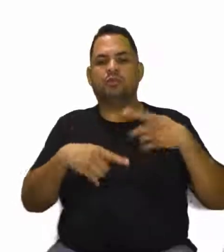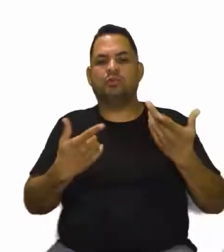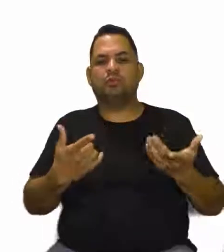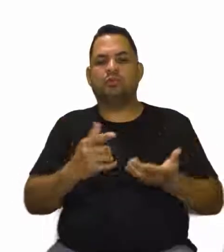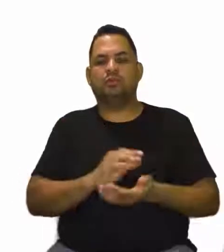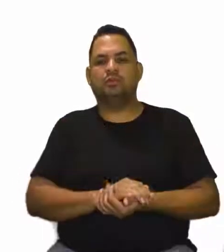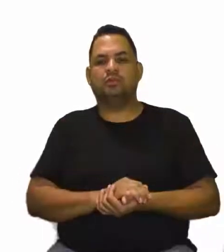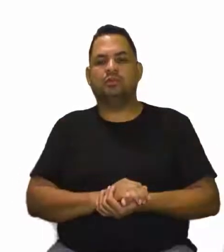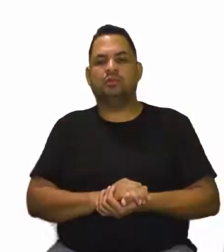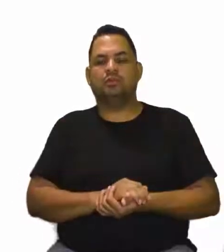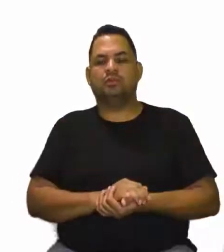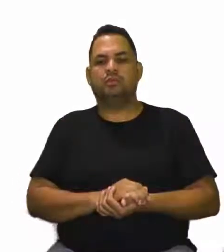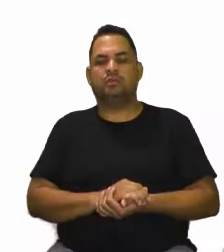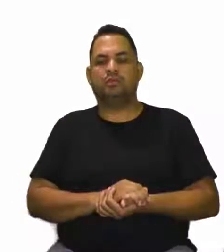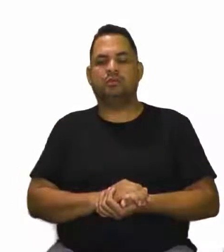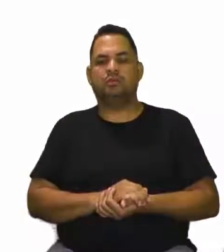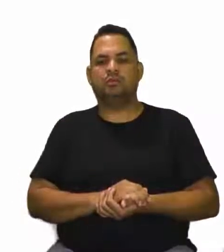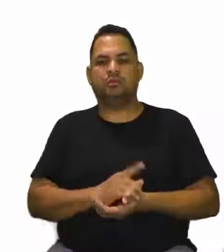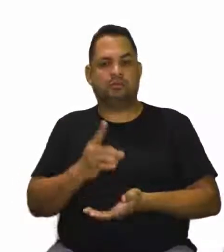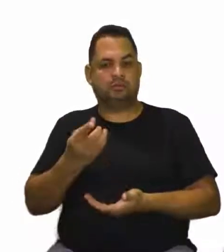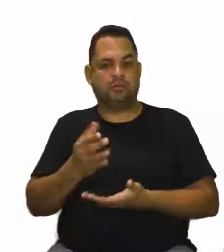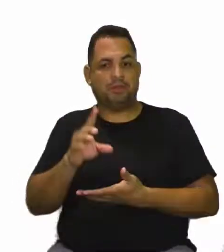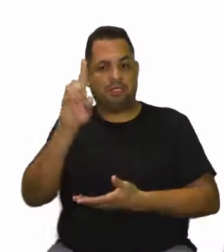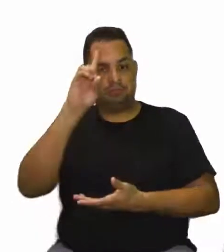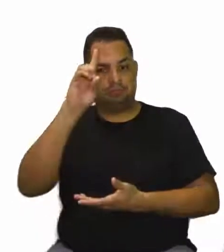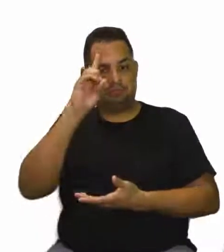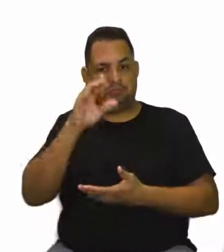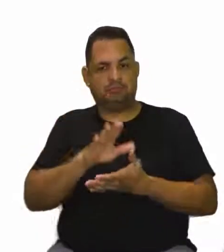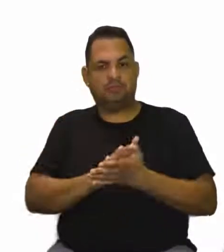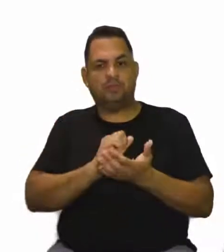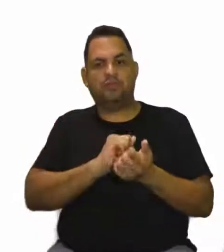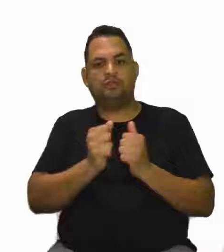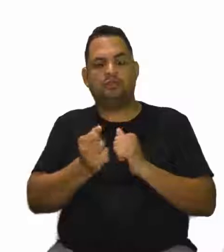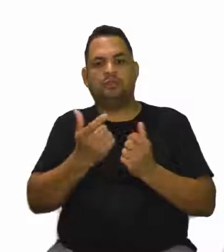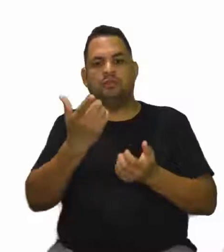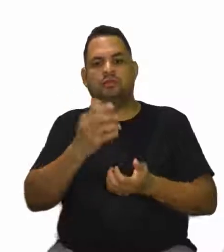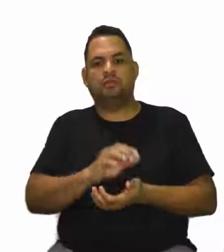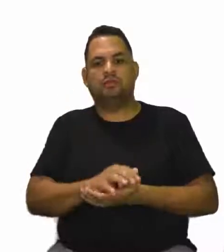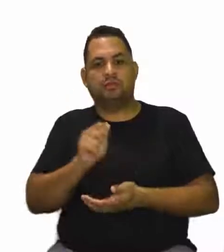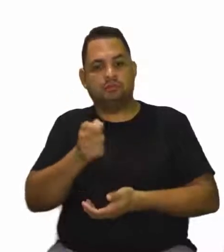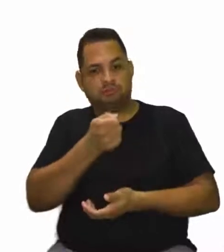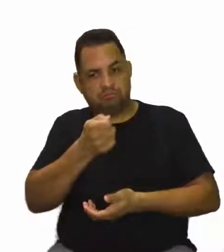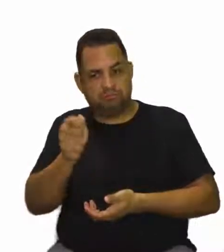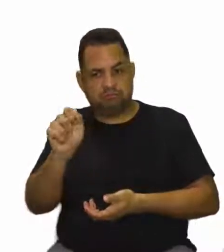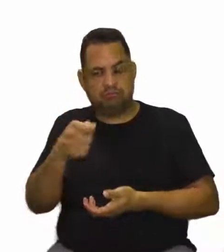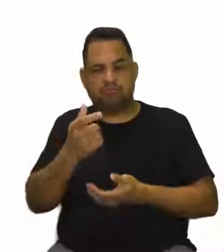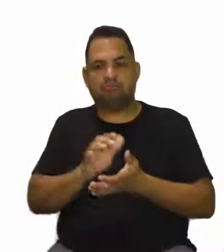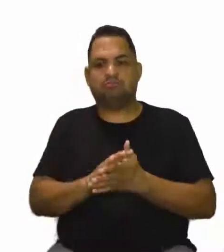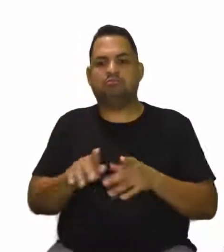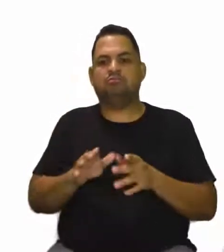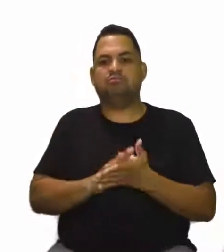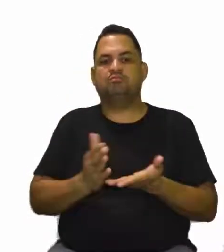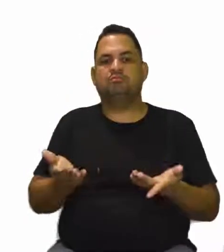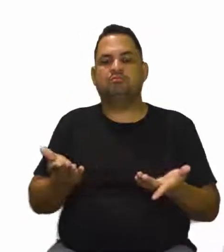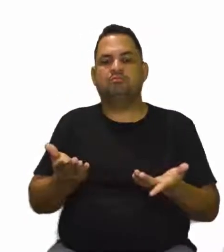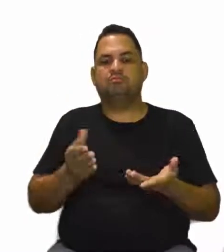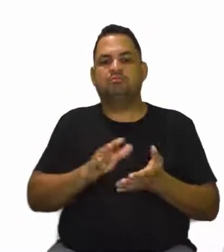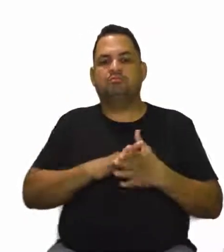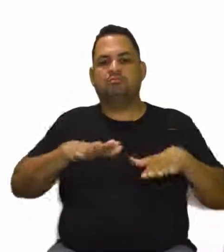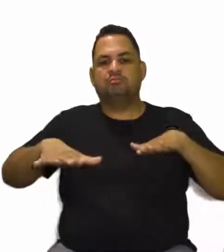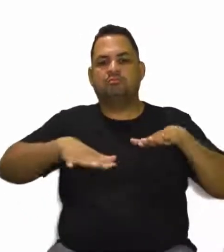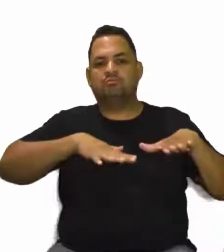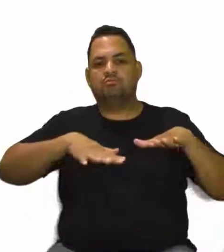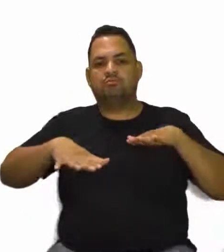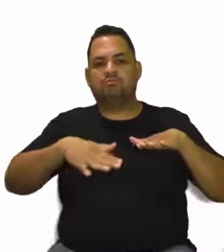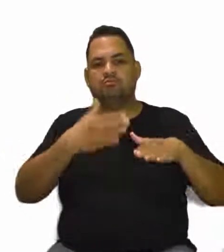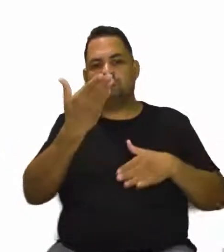estar presente no meu cotidiano. Os esportes mais comuns, esgrima, observa esse movimento